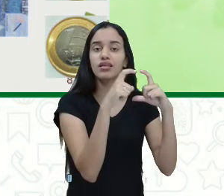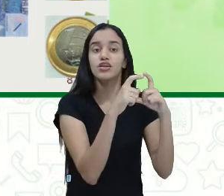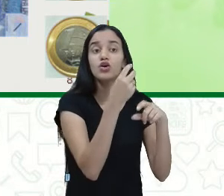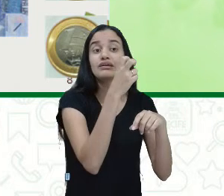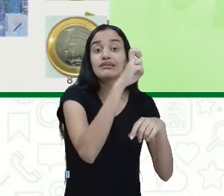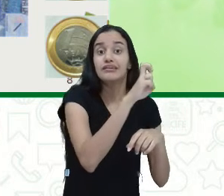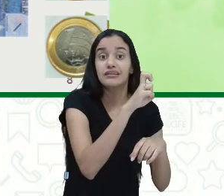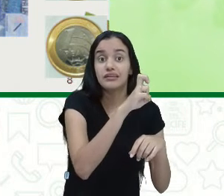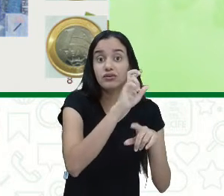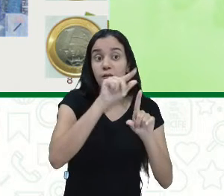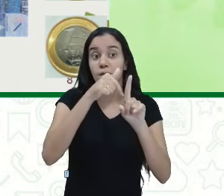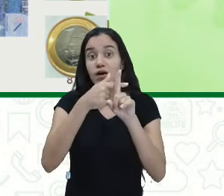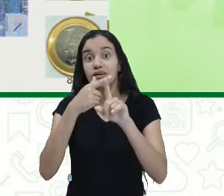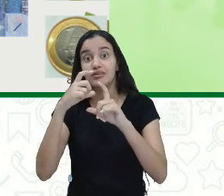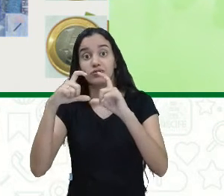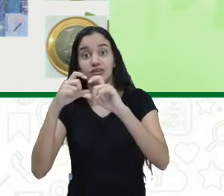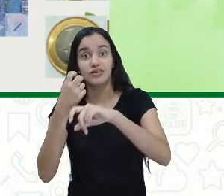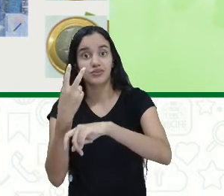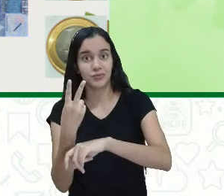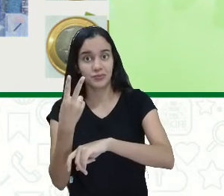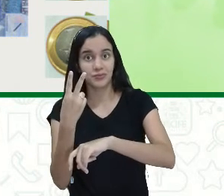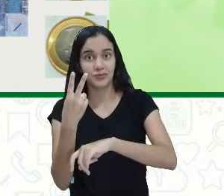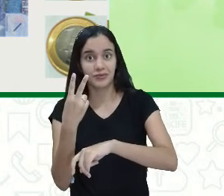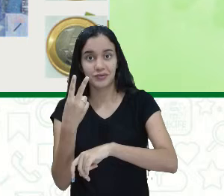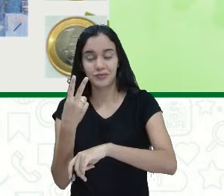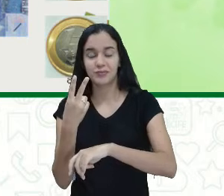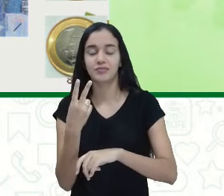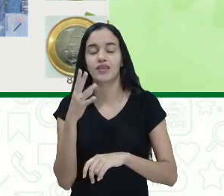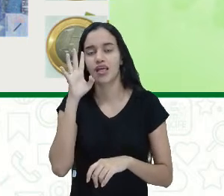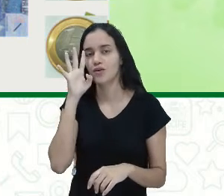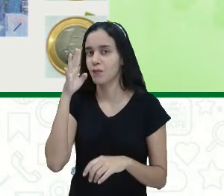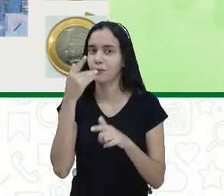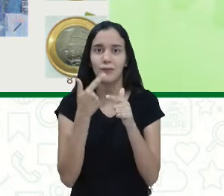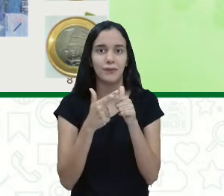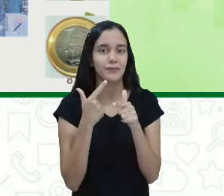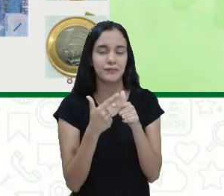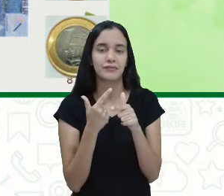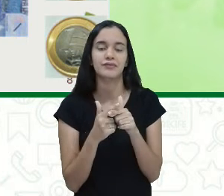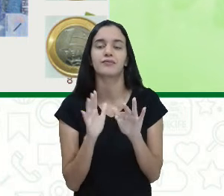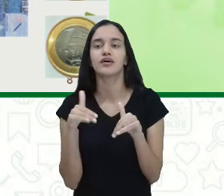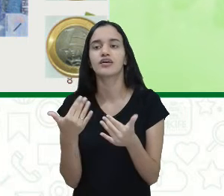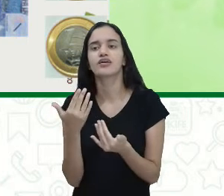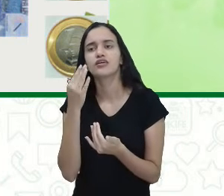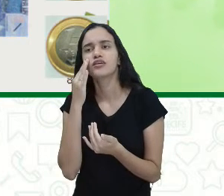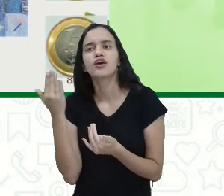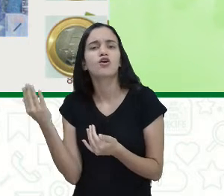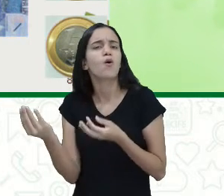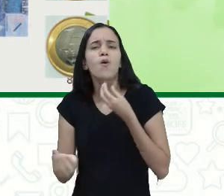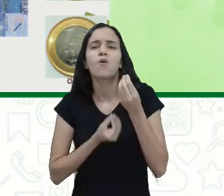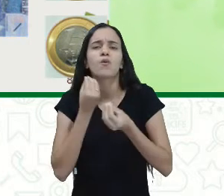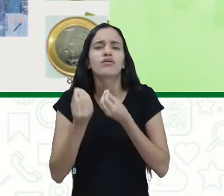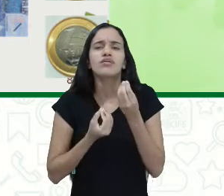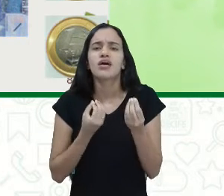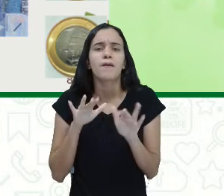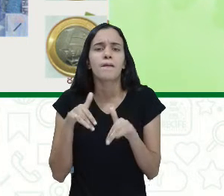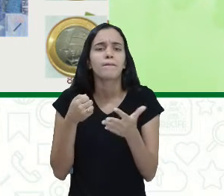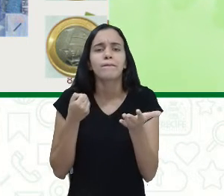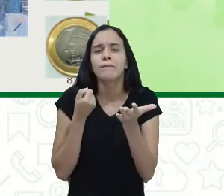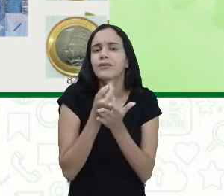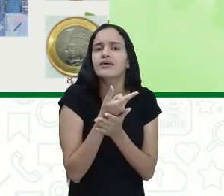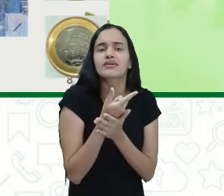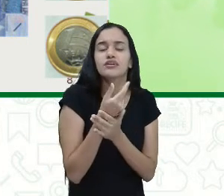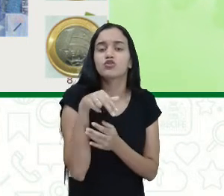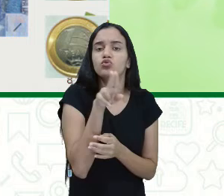uma de 2. Resolvido o problema. E do outro lado eu tenho, como você pagaria usando